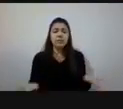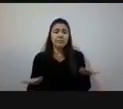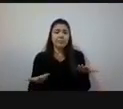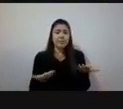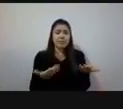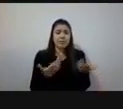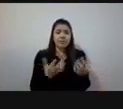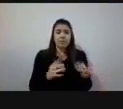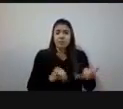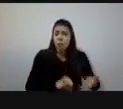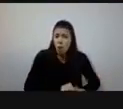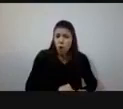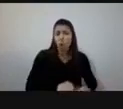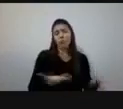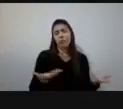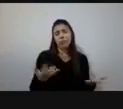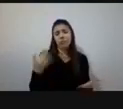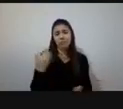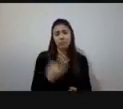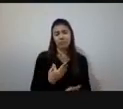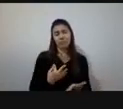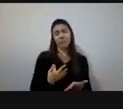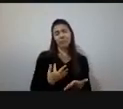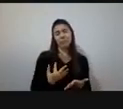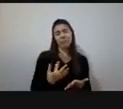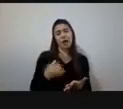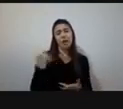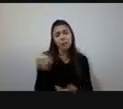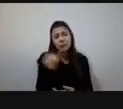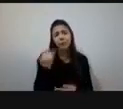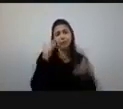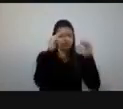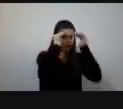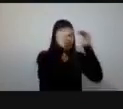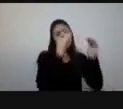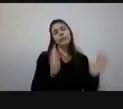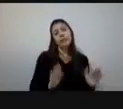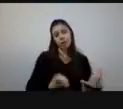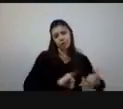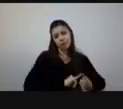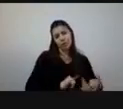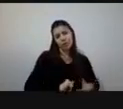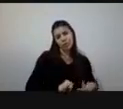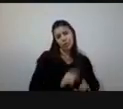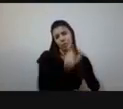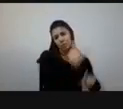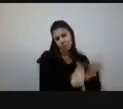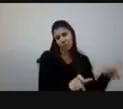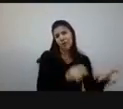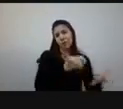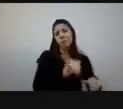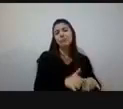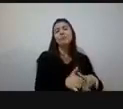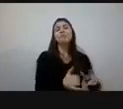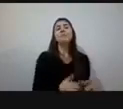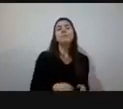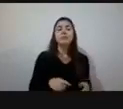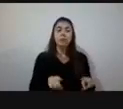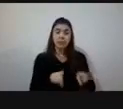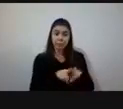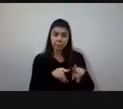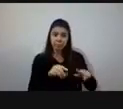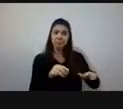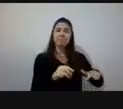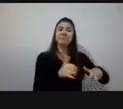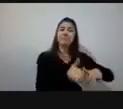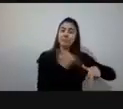Então, eu acho que para todo mundo é importante saber que a violência sexual não é só o